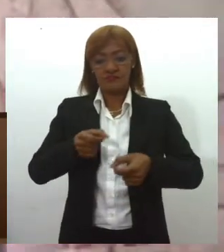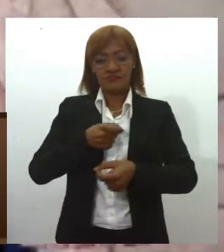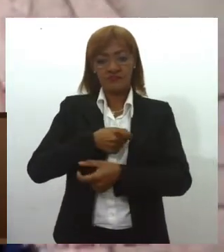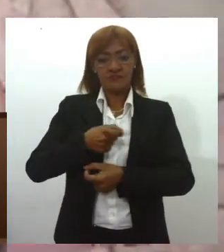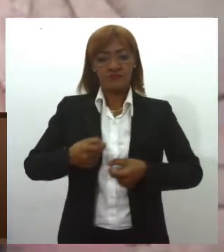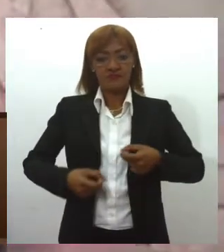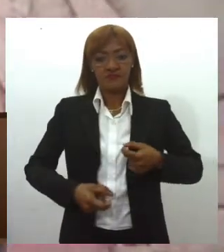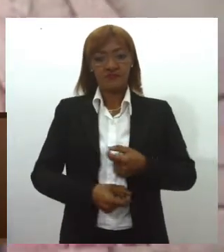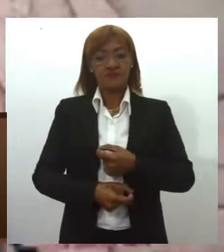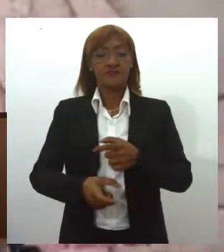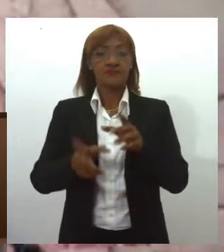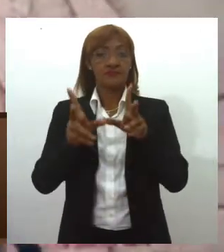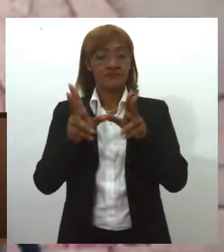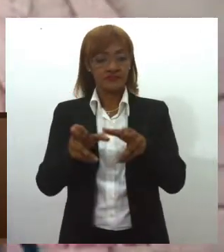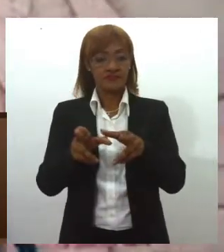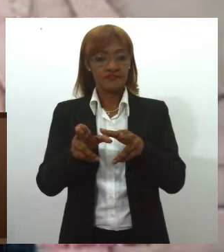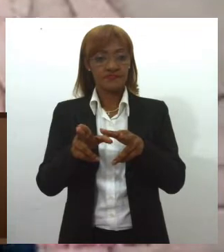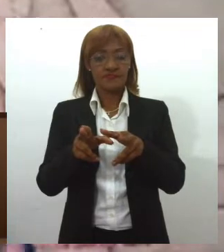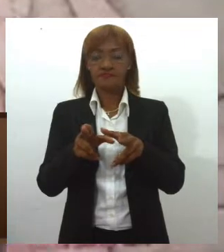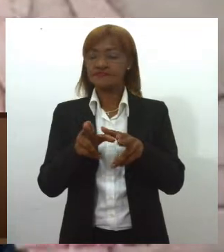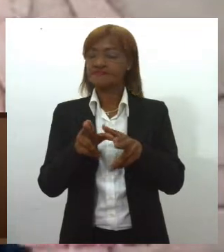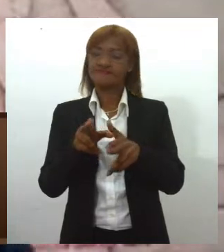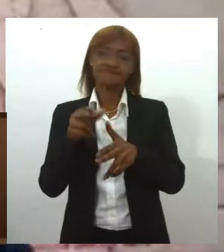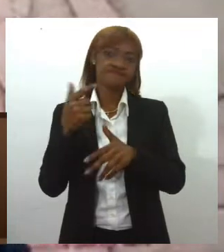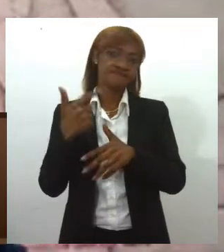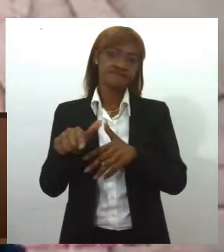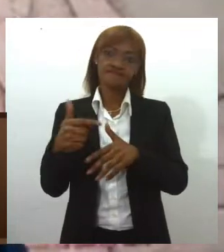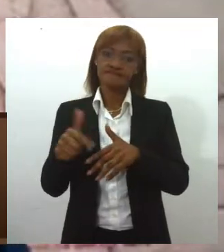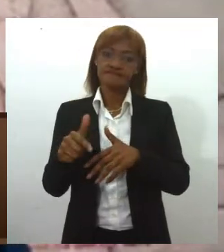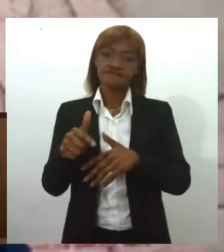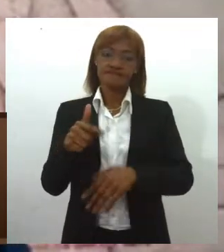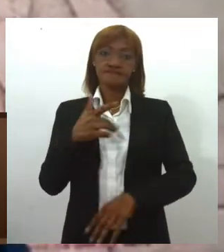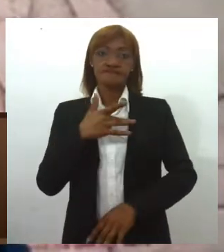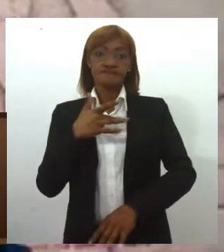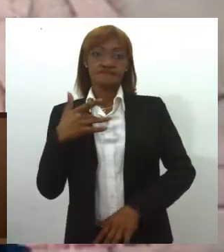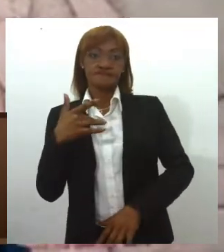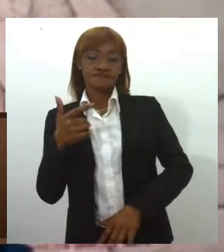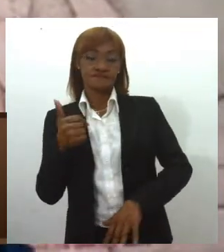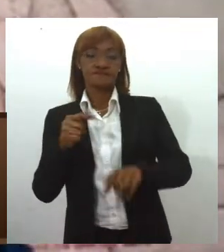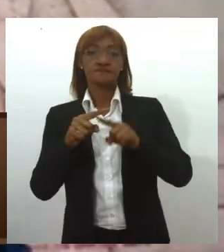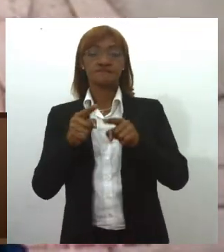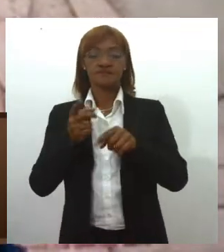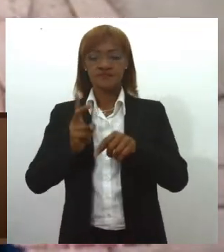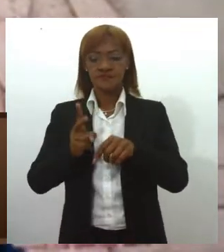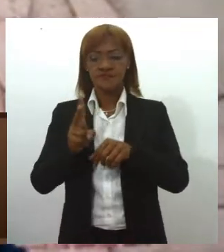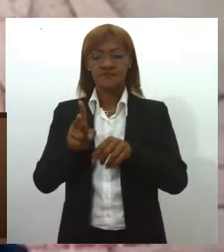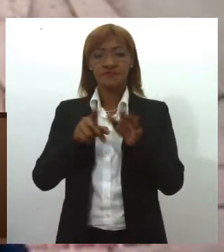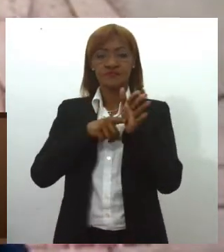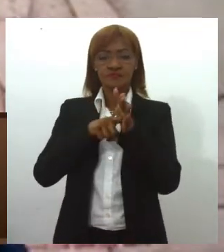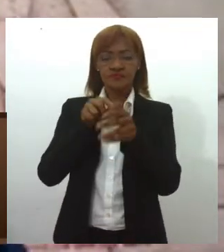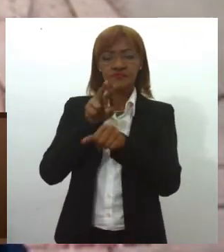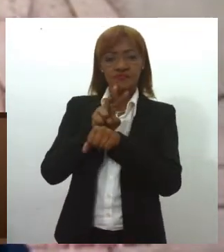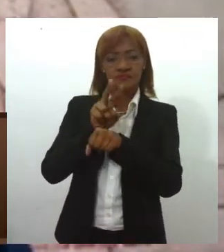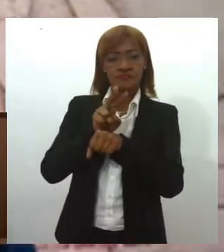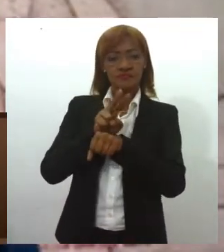infelizmente essa doença não tem mais chance de cura, mas tem tratamento efetivo, que na maioria das vezes